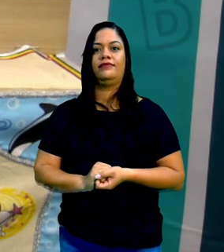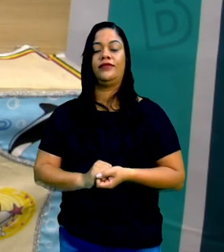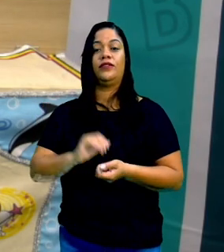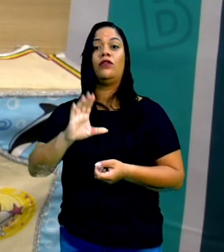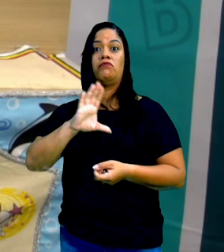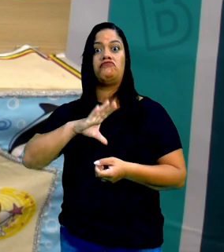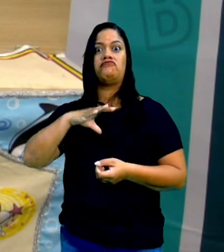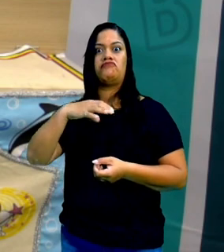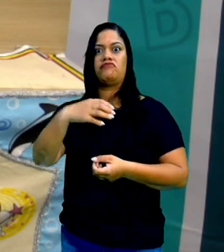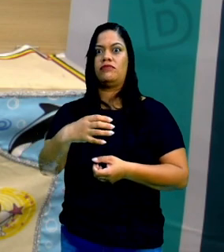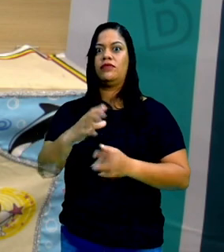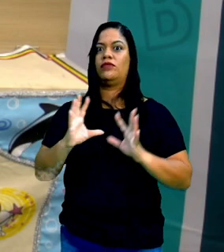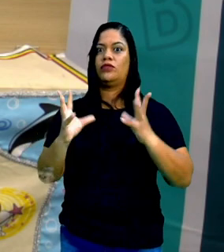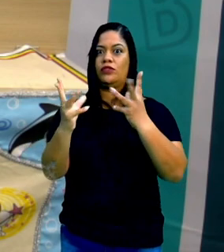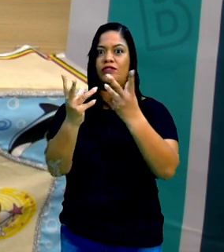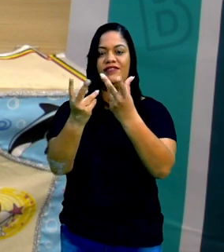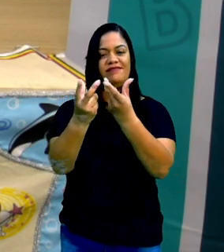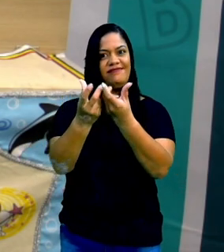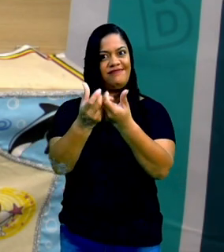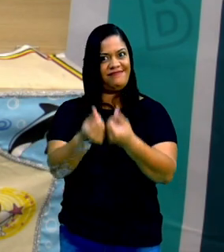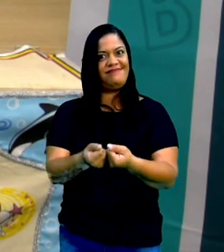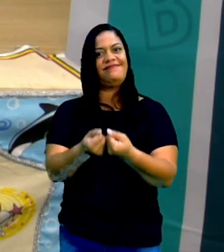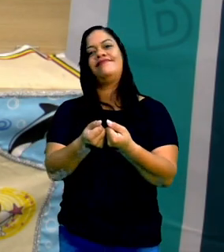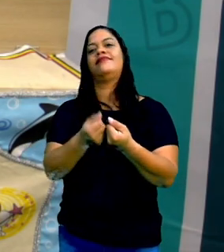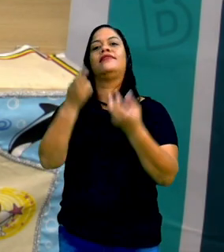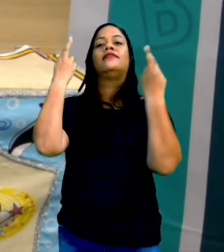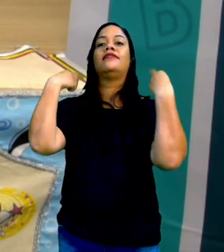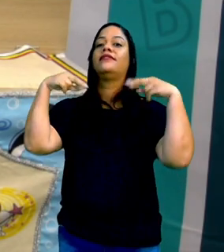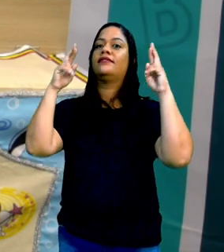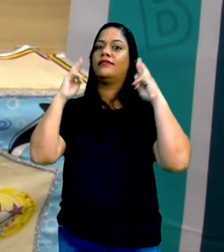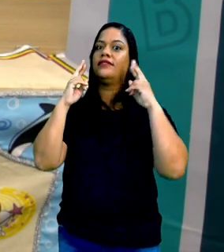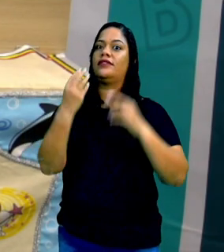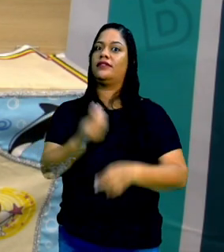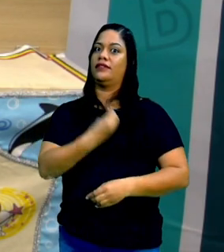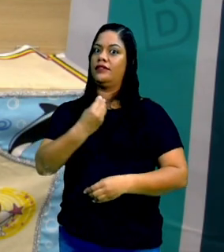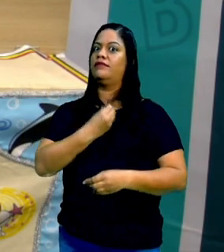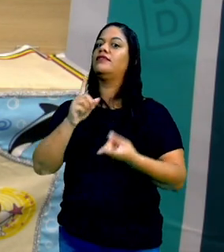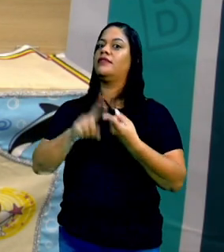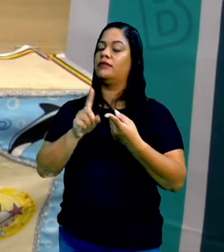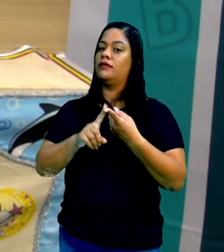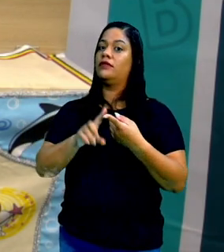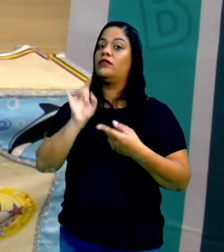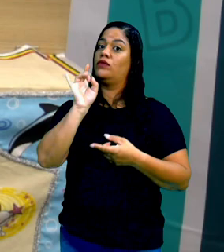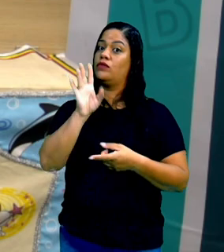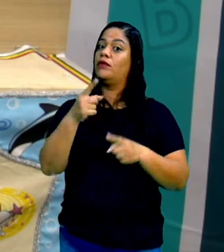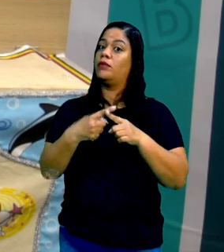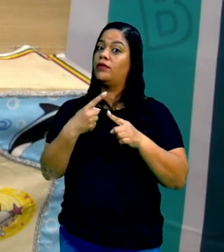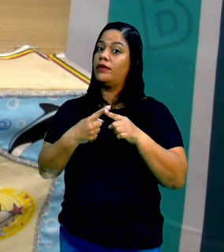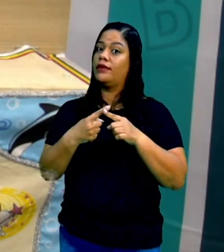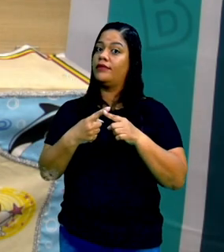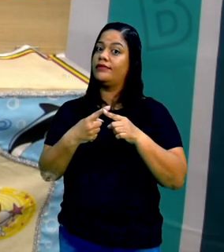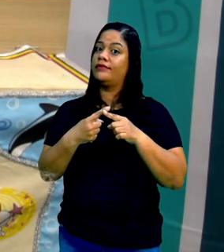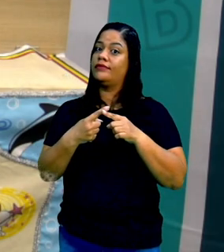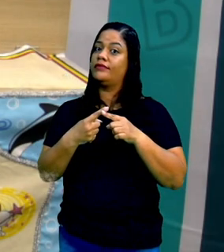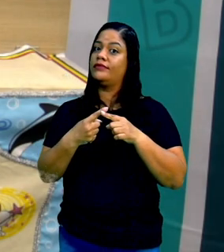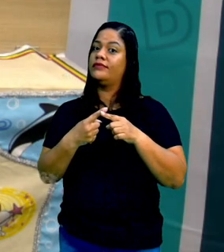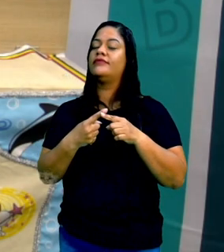Salvou suas ovelhas e a sua vida também, né? Mas só salvou por conta de quê, leiturinha?